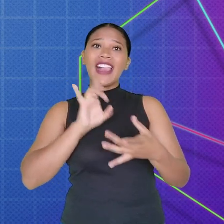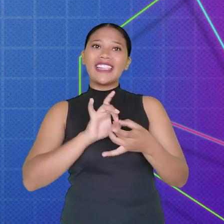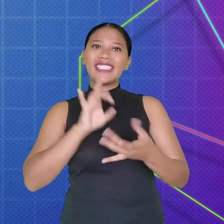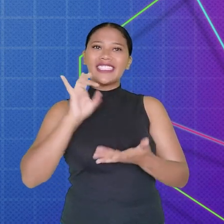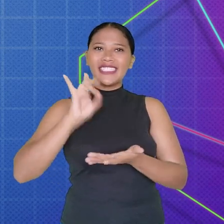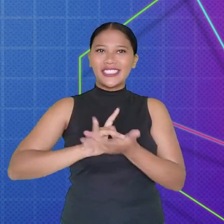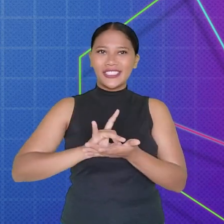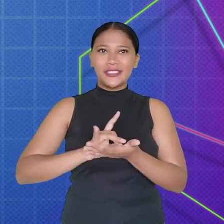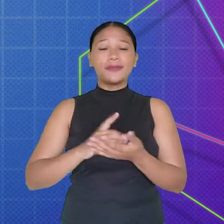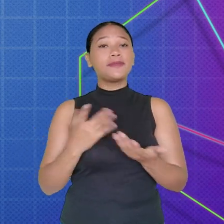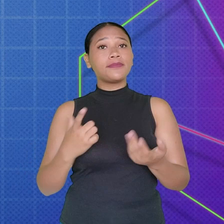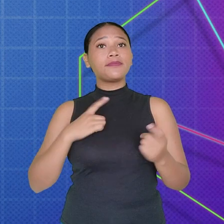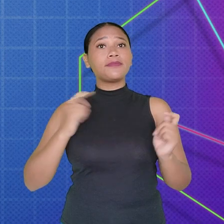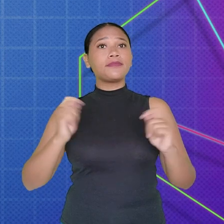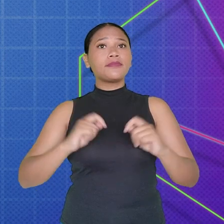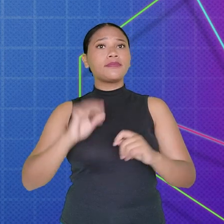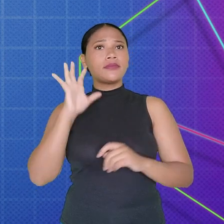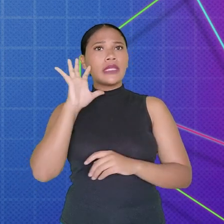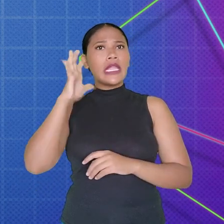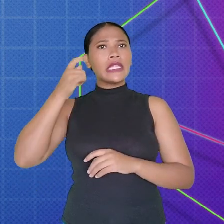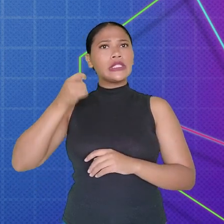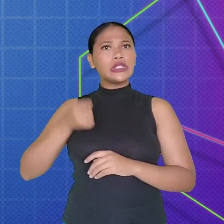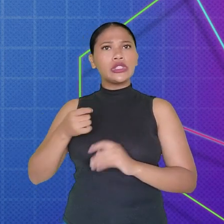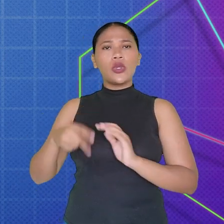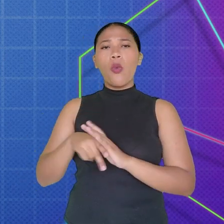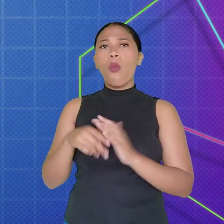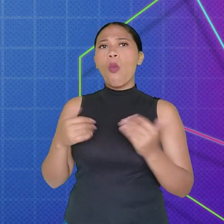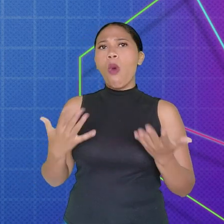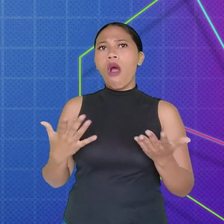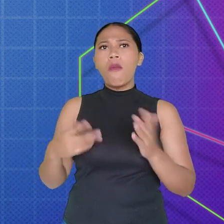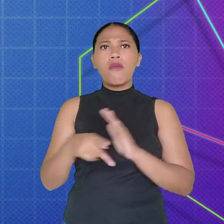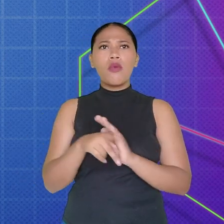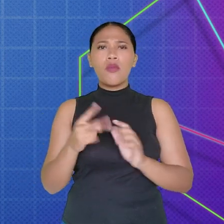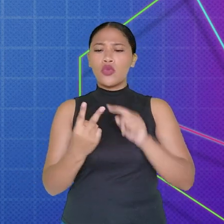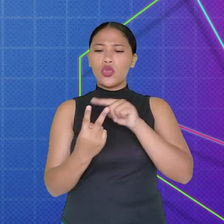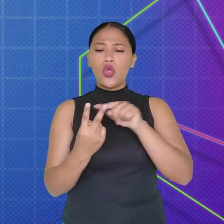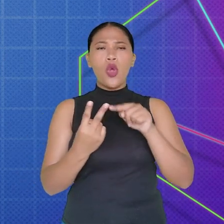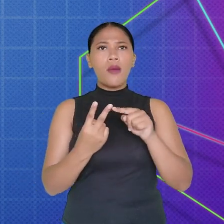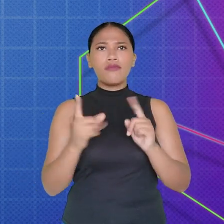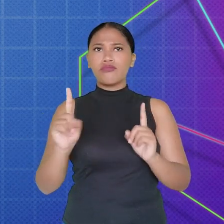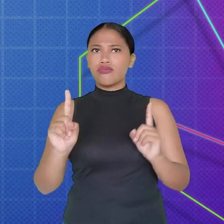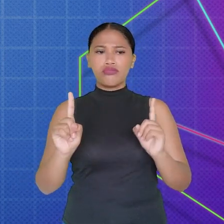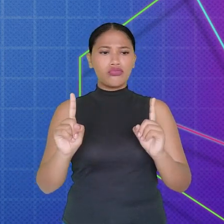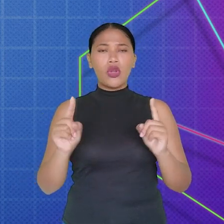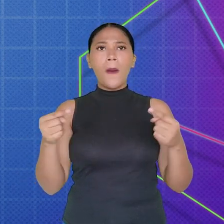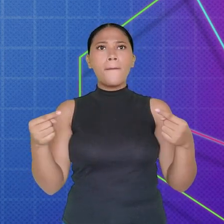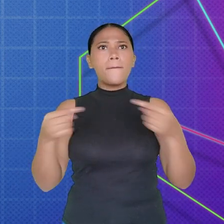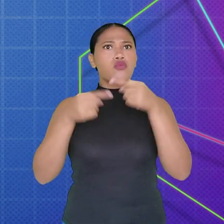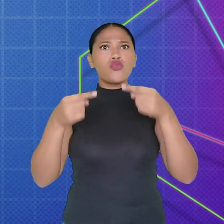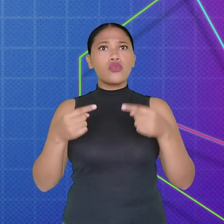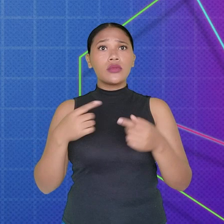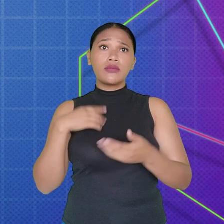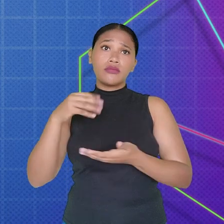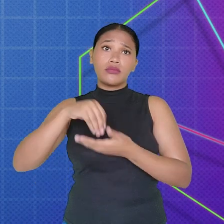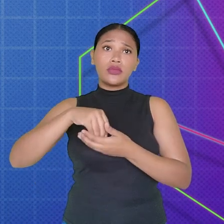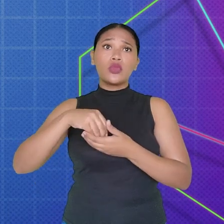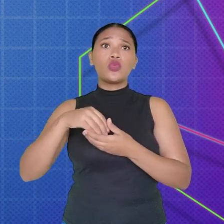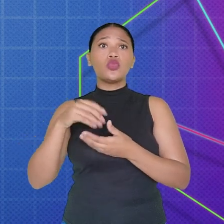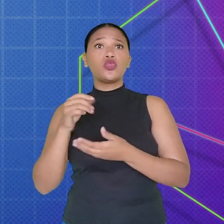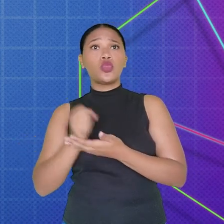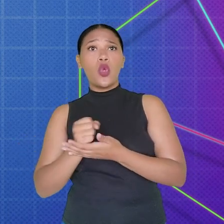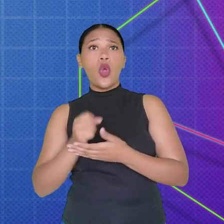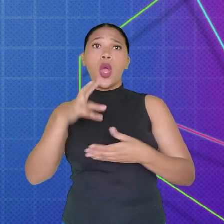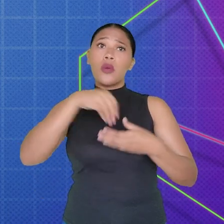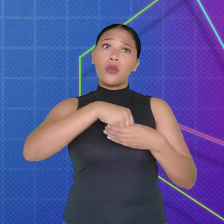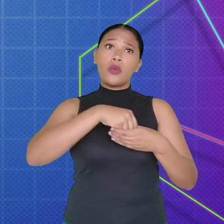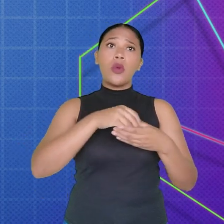realistas. Com ele, é possível definir ações específicas para quando dois objetos colidem em um jogo ou aplicativo. A